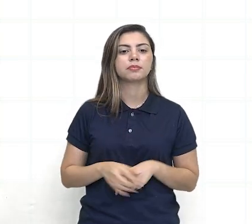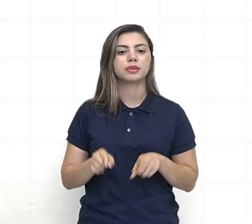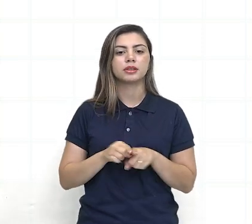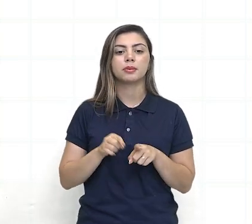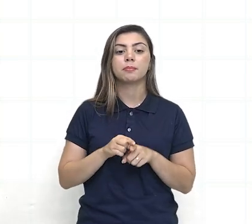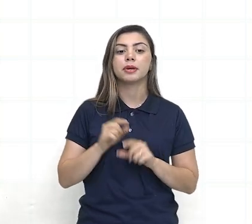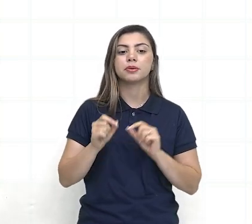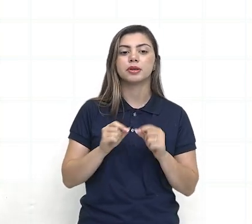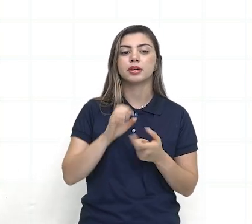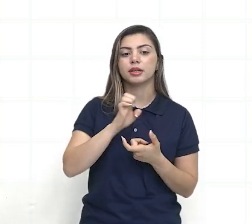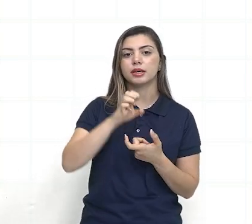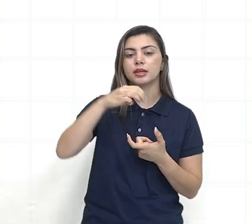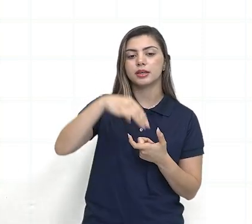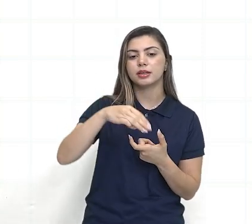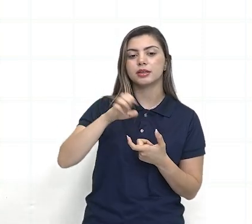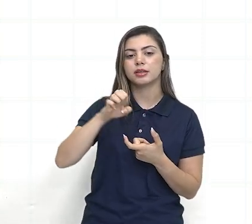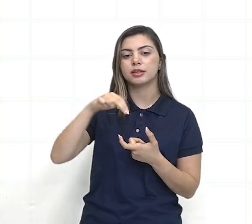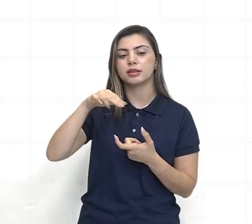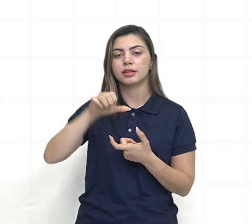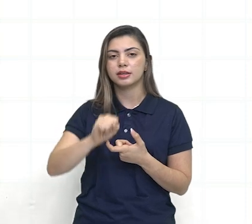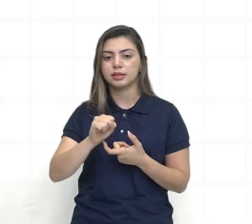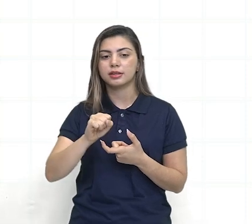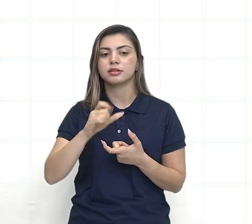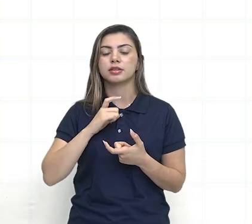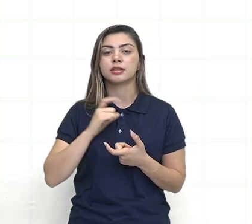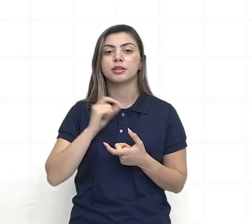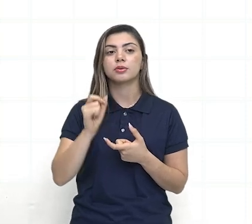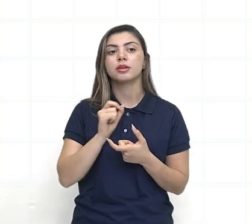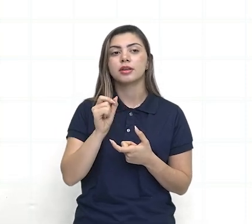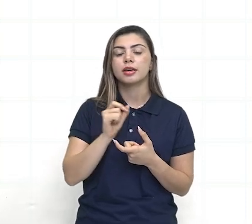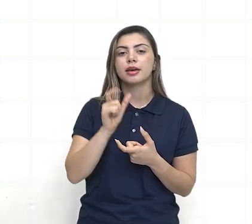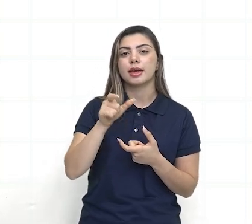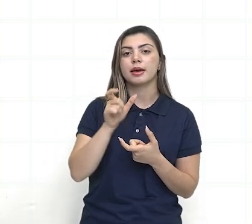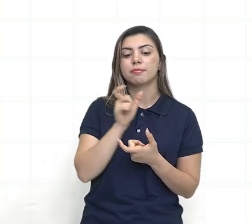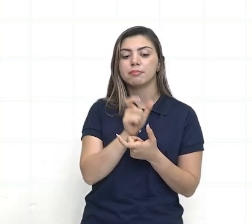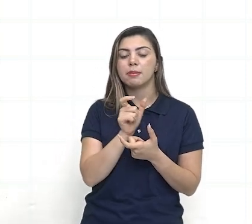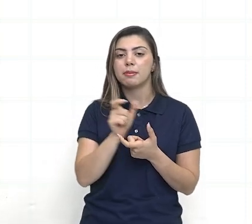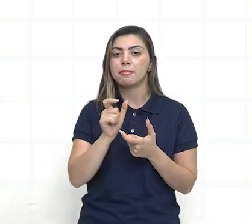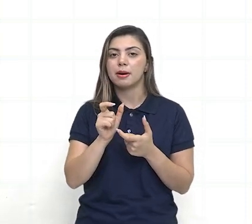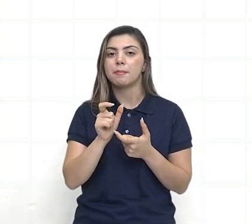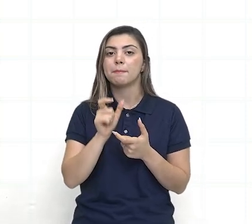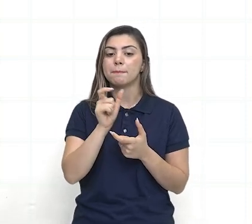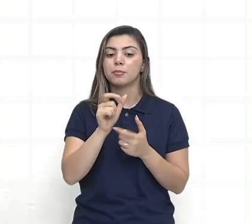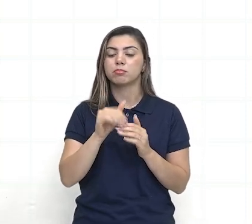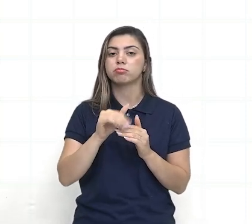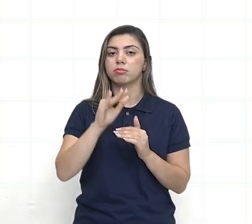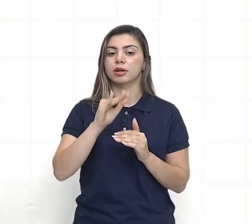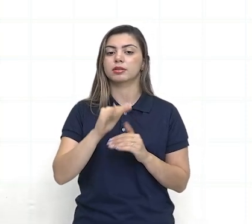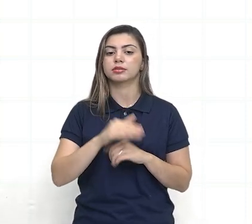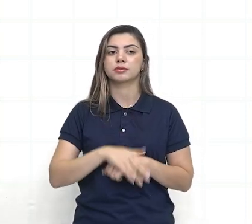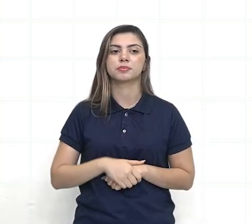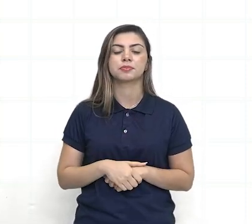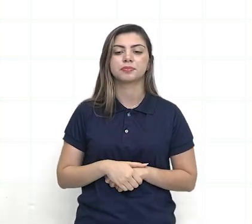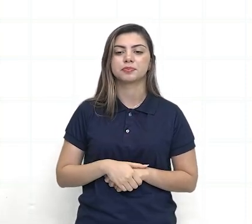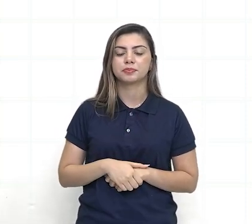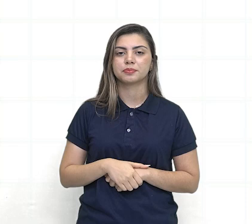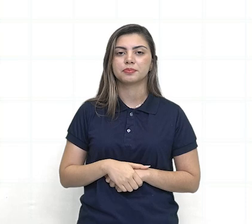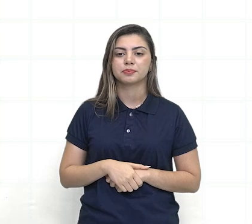mais de uma sílaba, nós já sabemos, e os ditongos abertos, certo? Ou fechado. Vamos